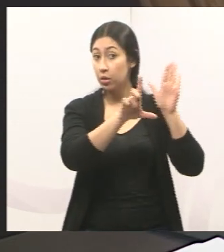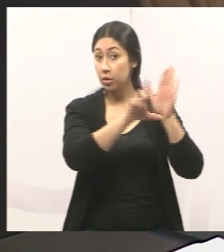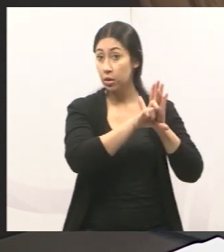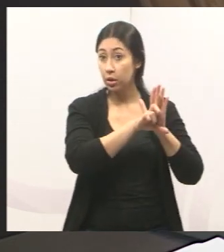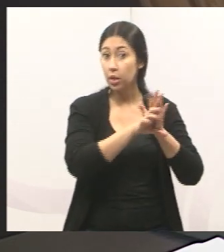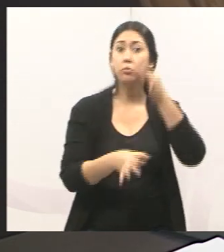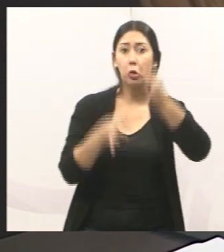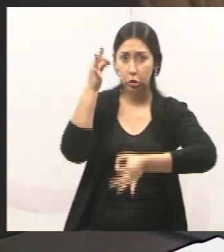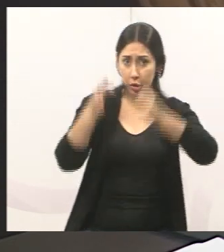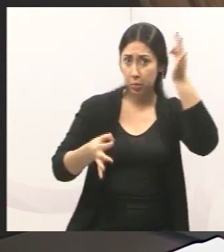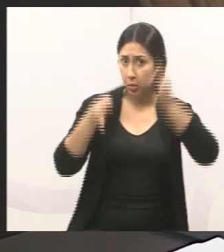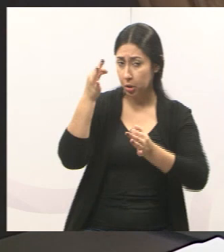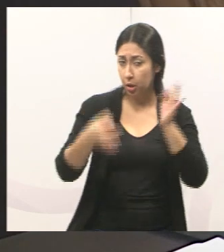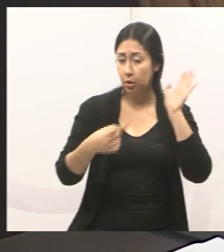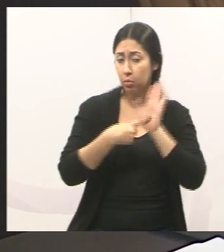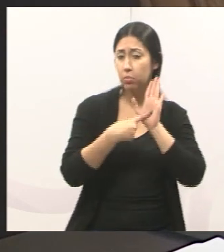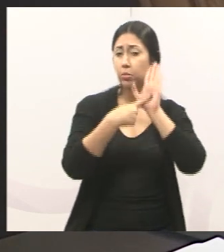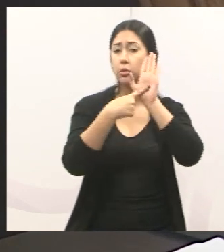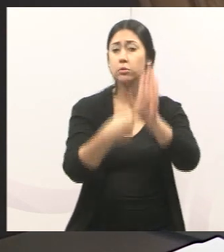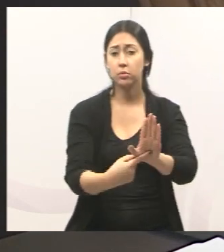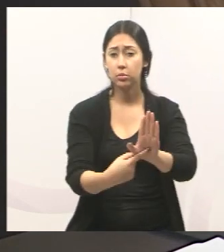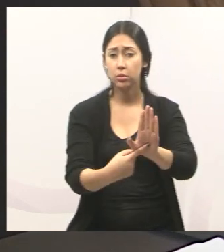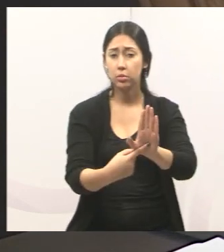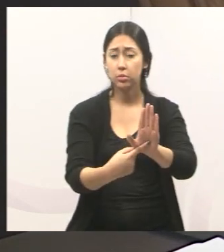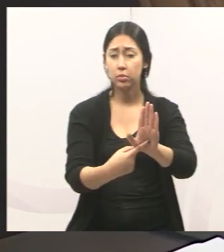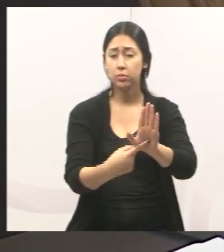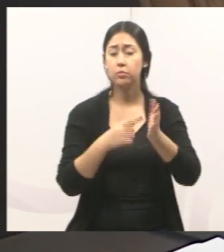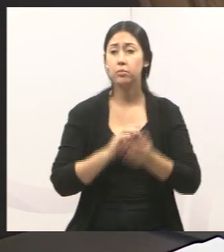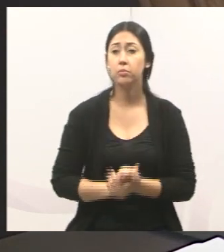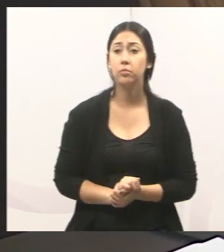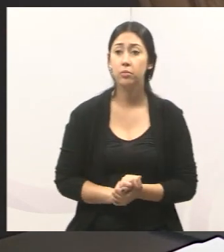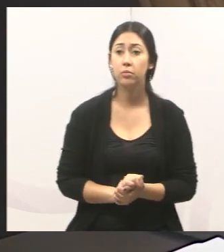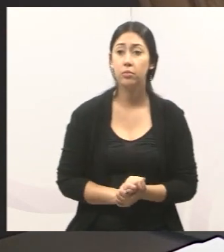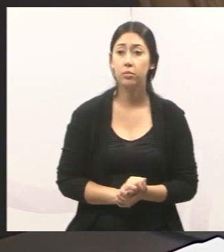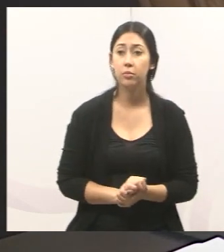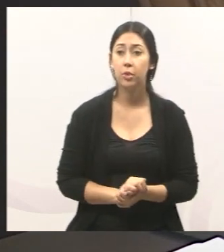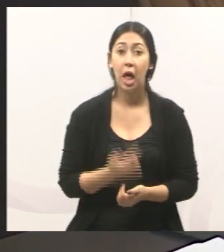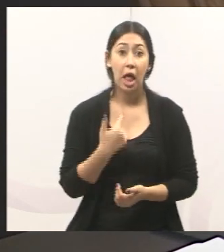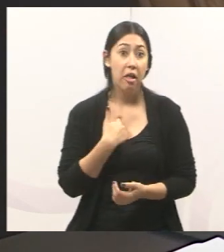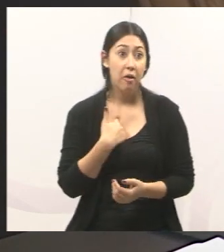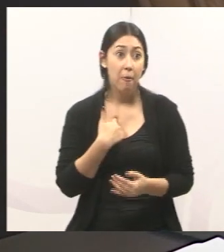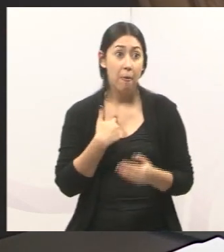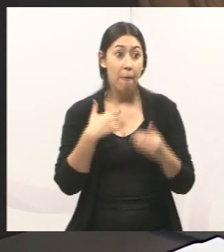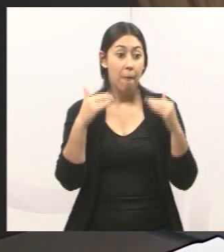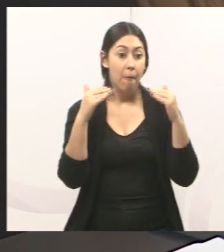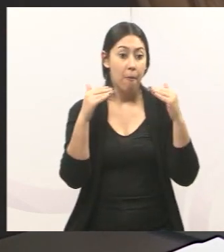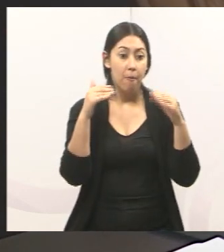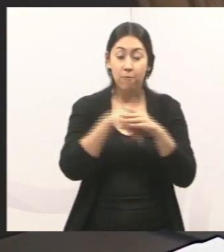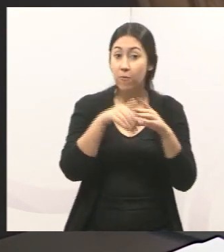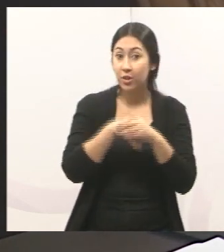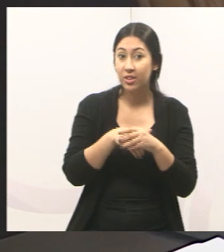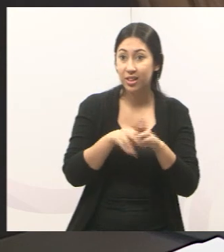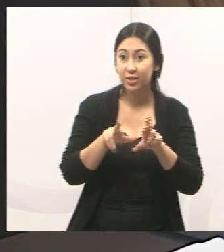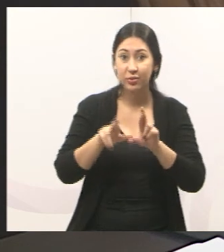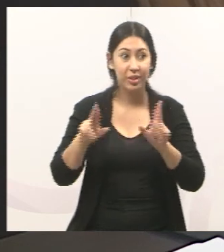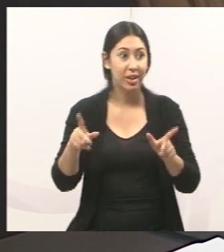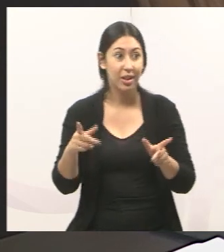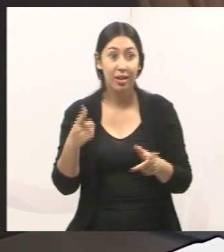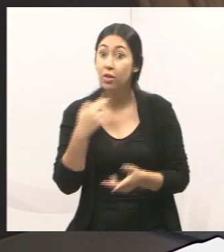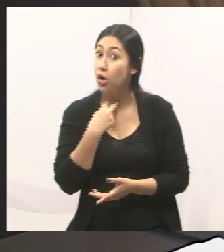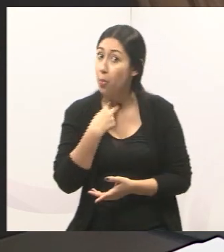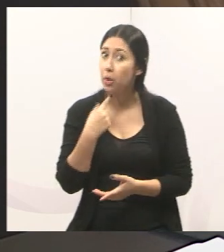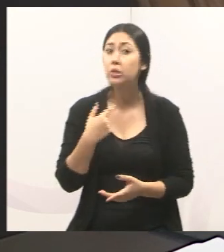Tribunal de Contas, que avaliou e apontou, fez vários apontamentos aqui, não tinha como eu votar o contrário ao parecer do tribunal.